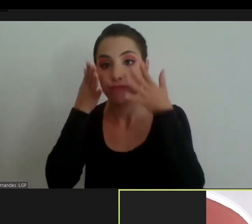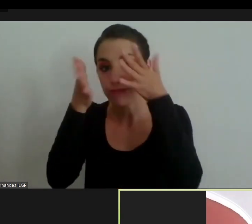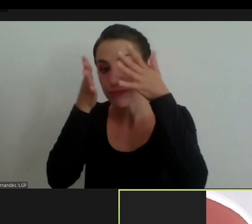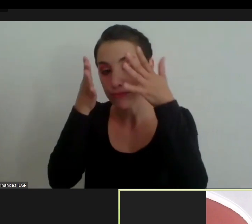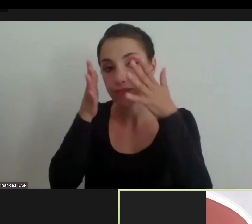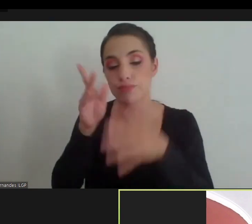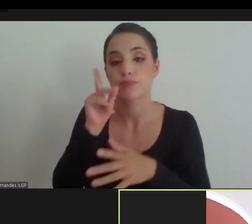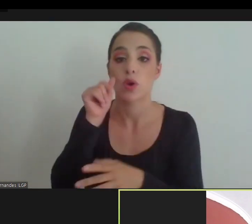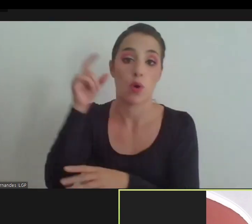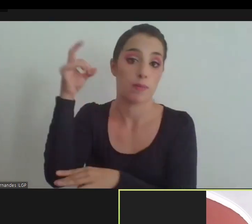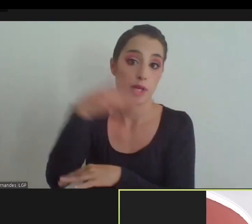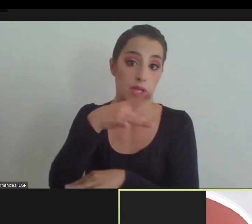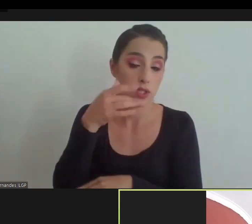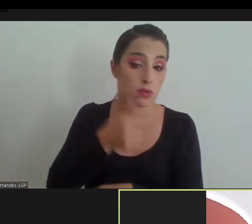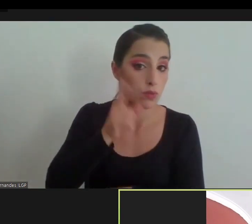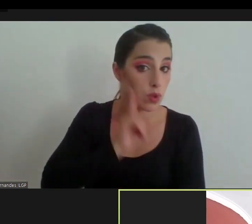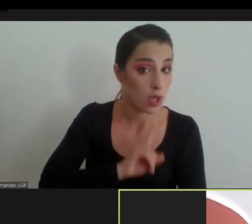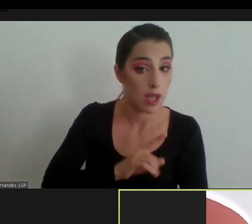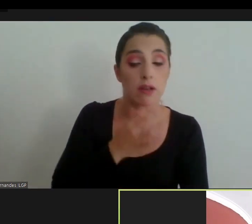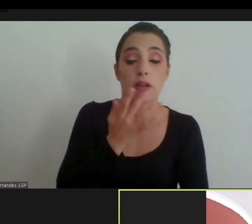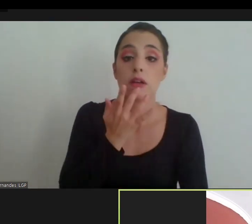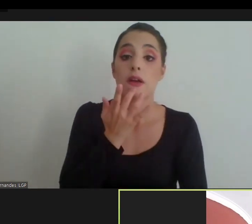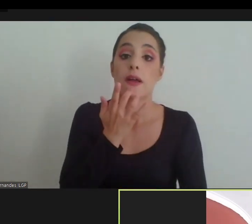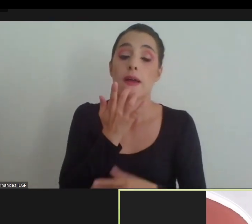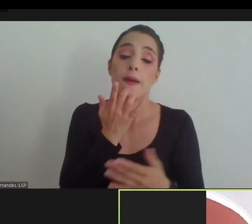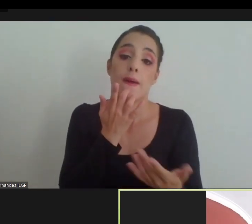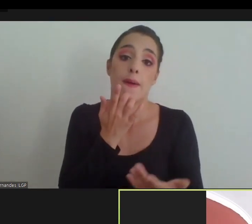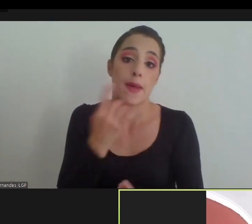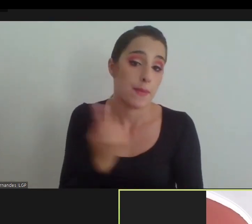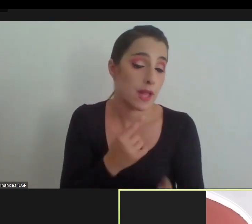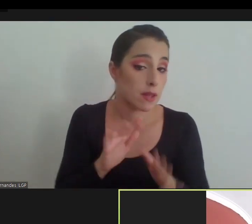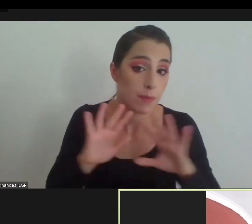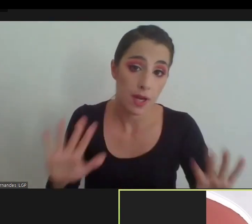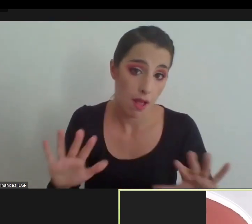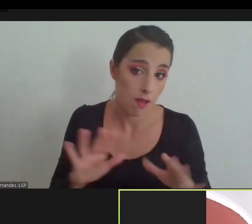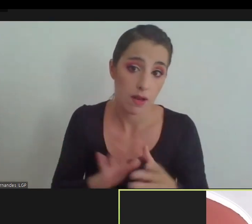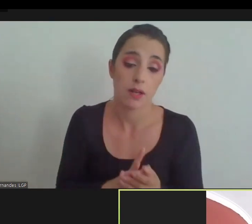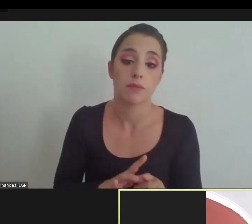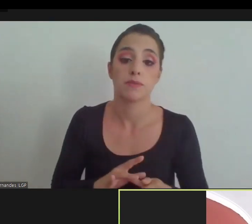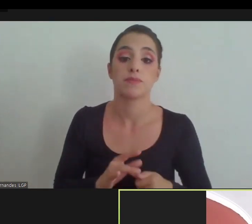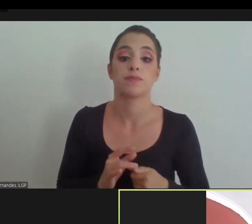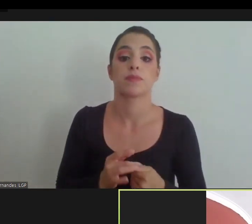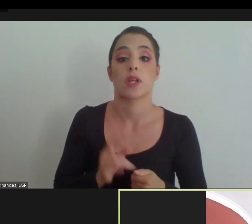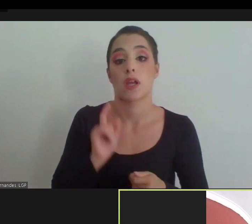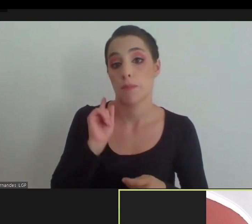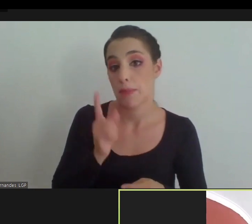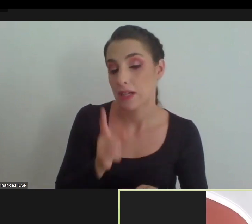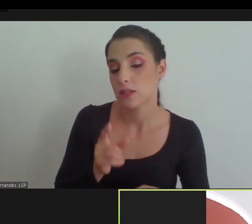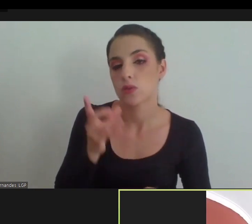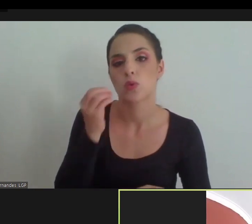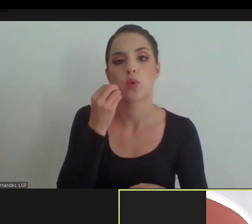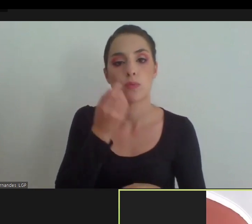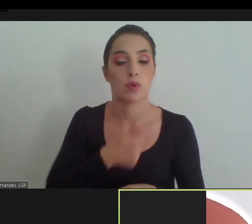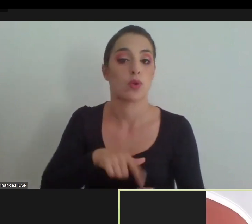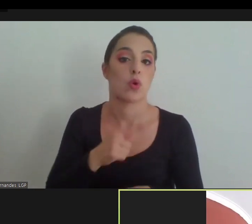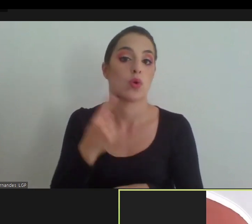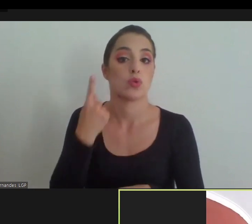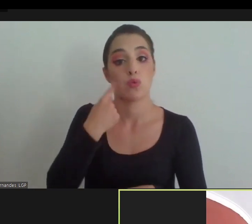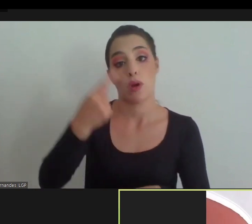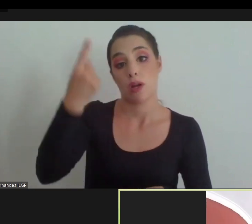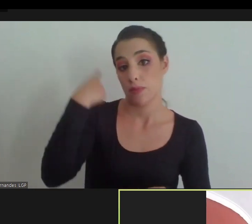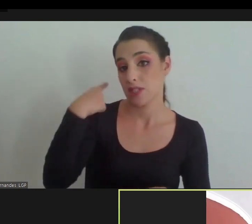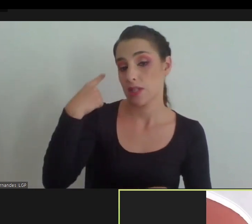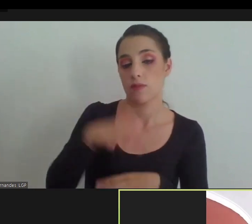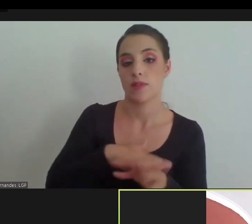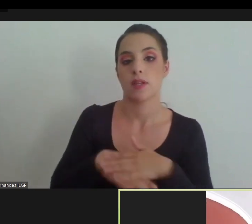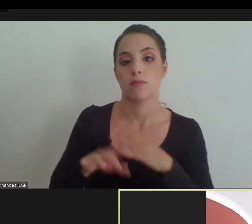nossa sociedade e temos que quebrar, digamos assim, não é? E para isto, no ano passado, o